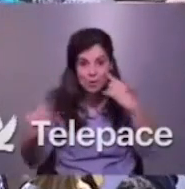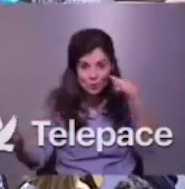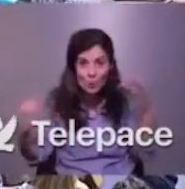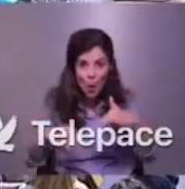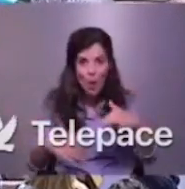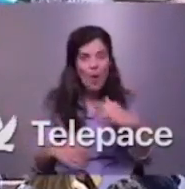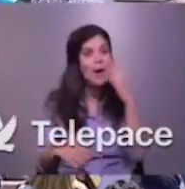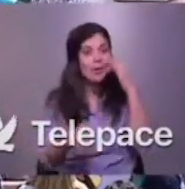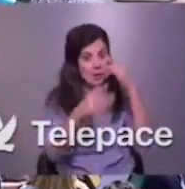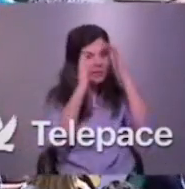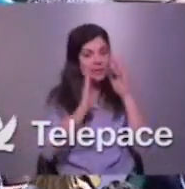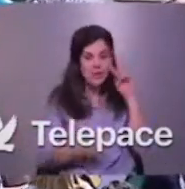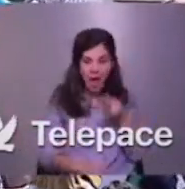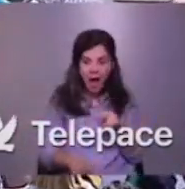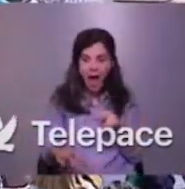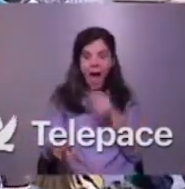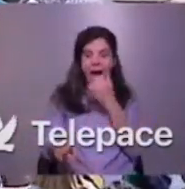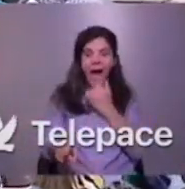aqui.